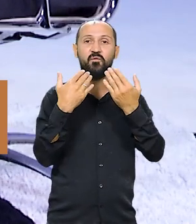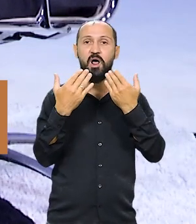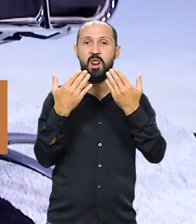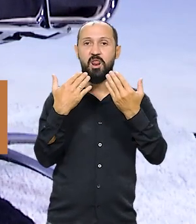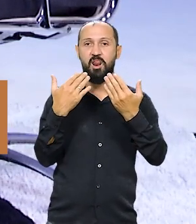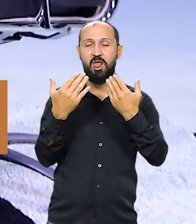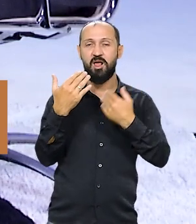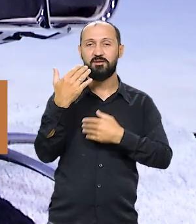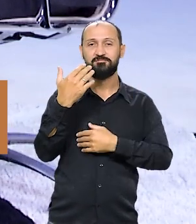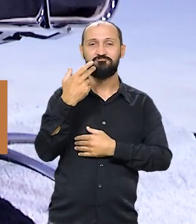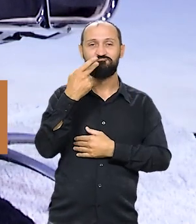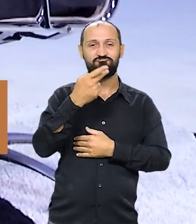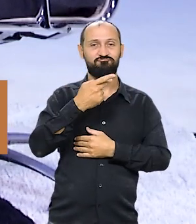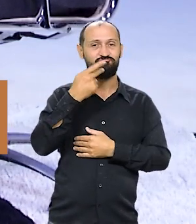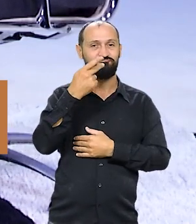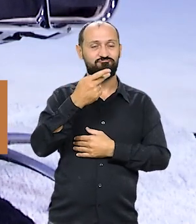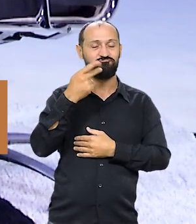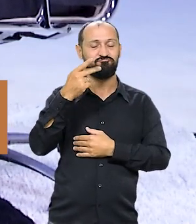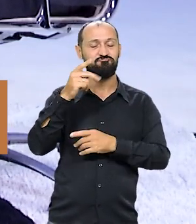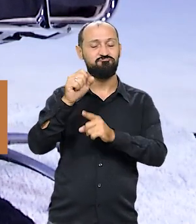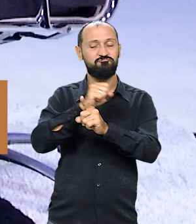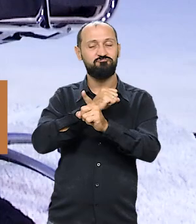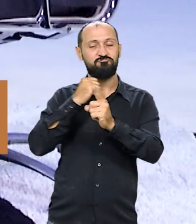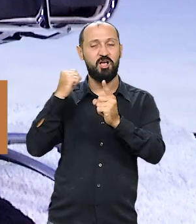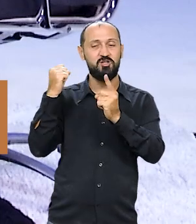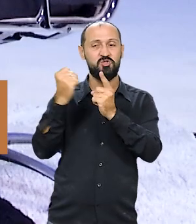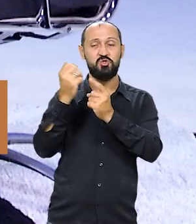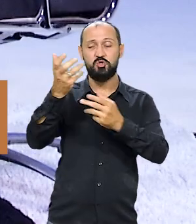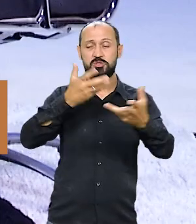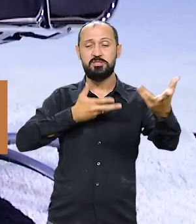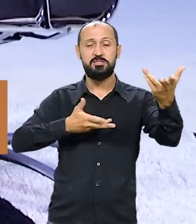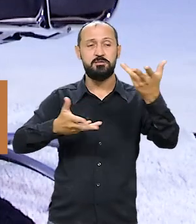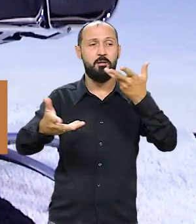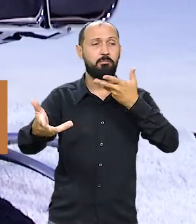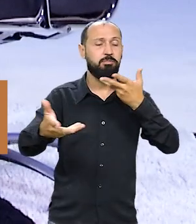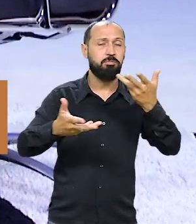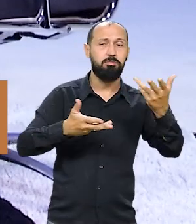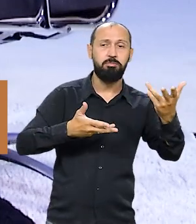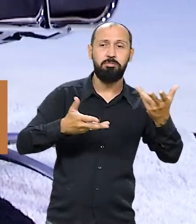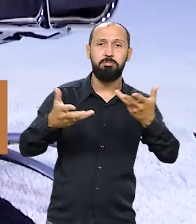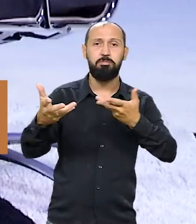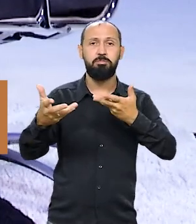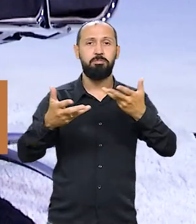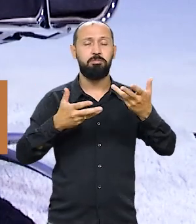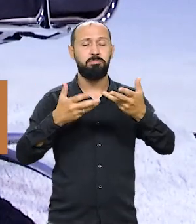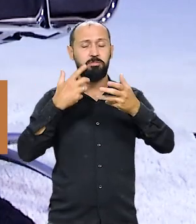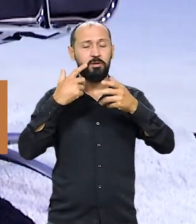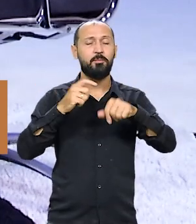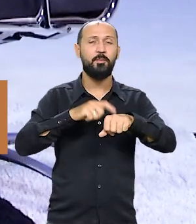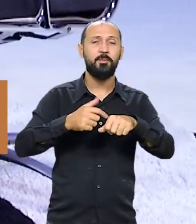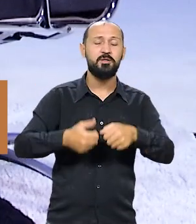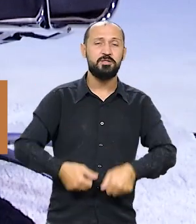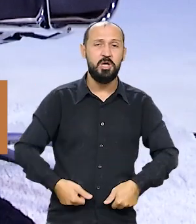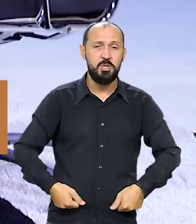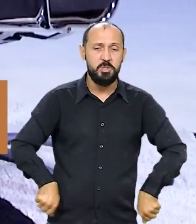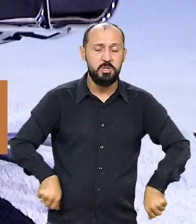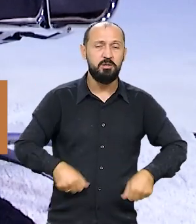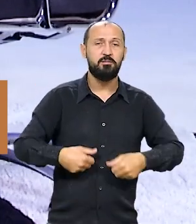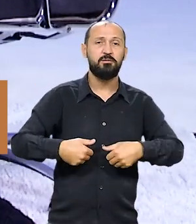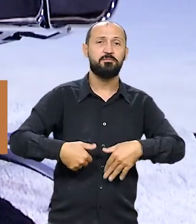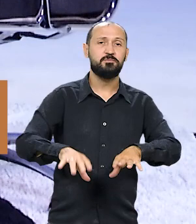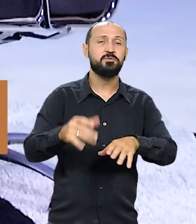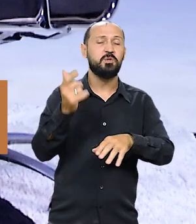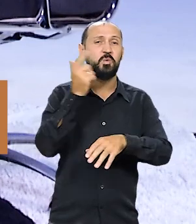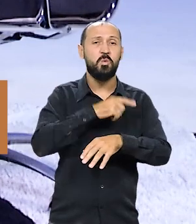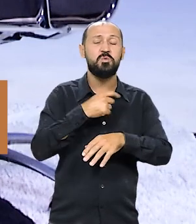e você vai aprender a se socializar com o processo de de desfraude, quando a criança consegue já